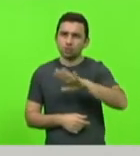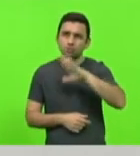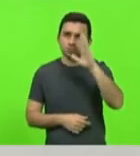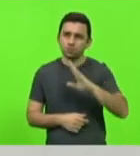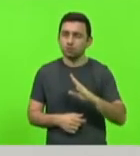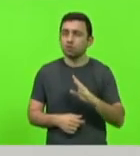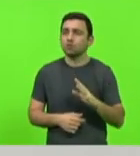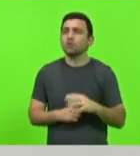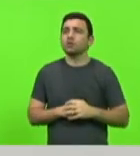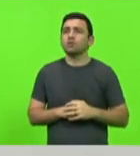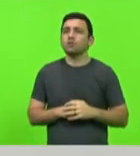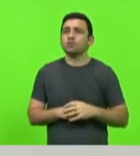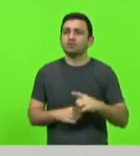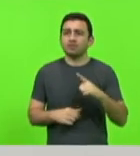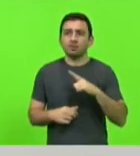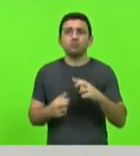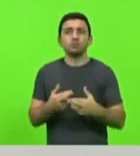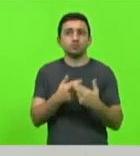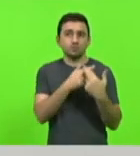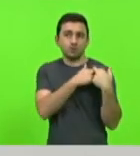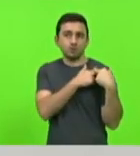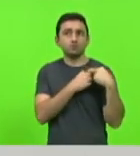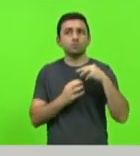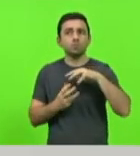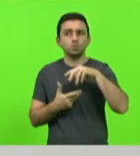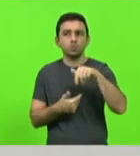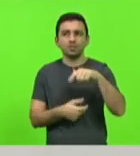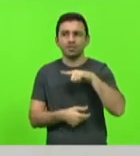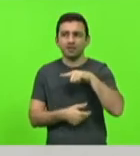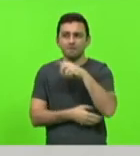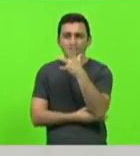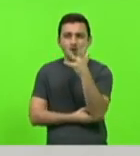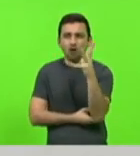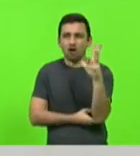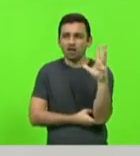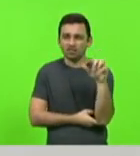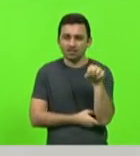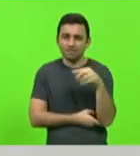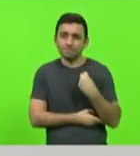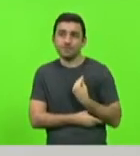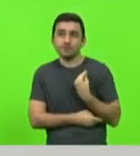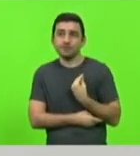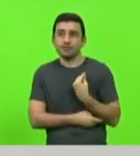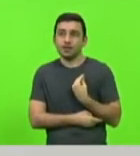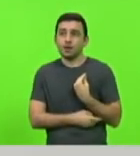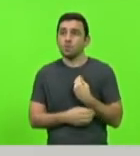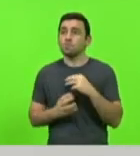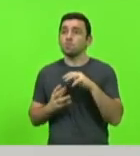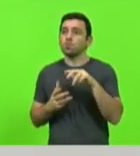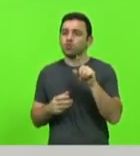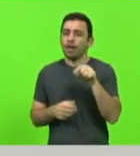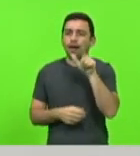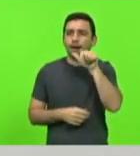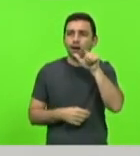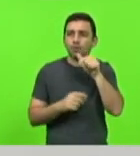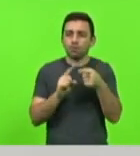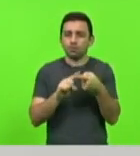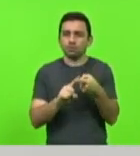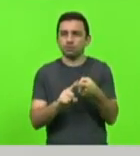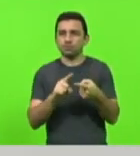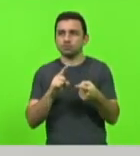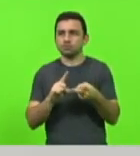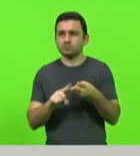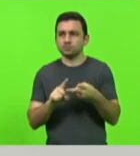inegável. Nós temos uma floresta que dá vida ao mundo, fornece água,